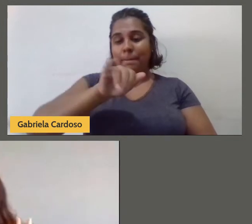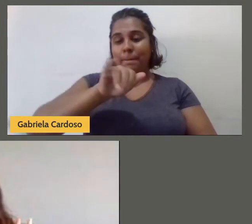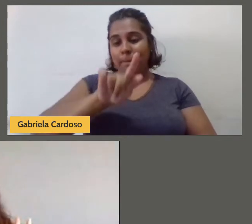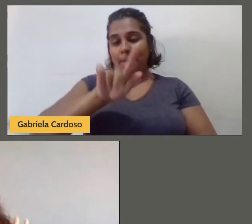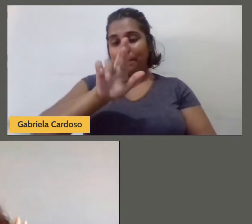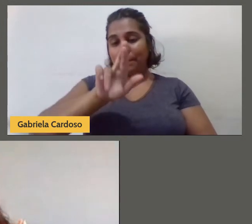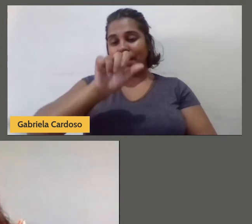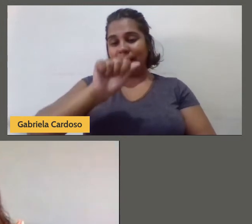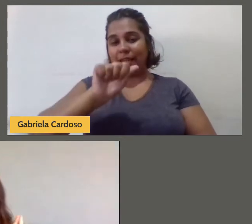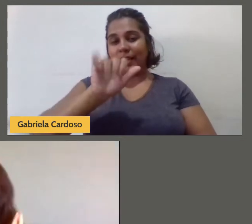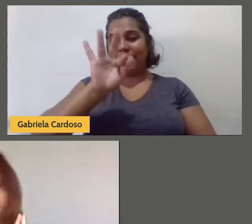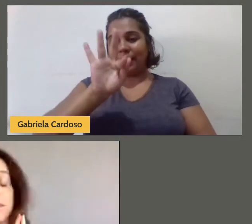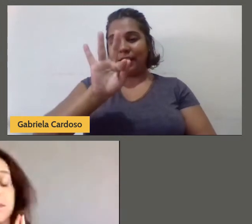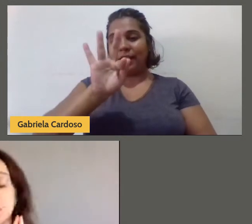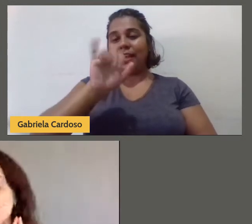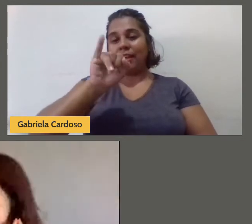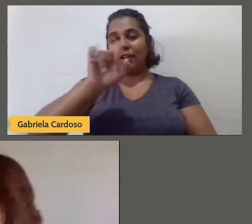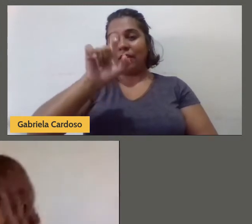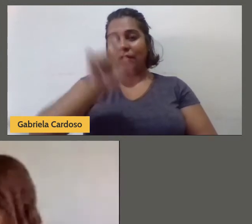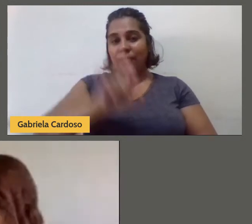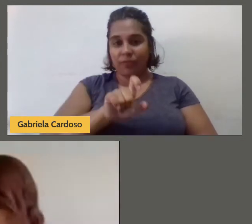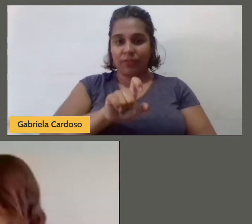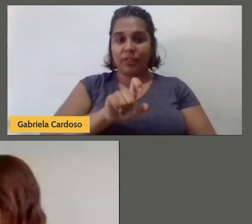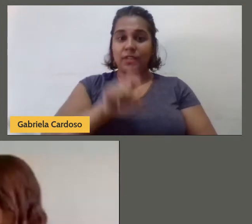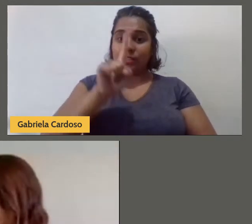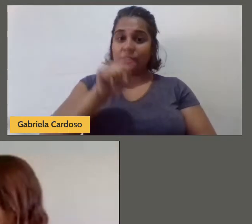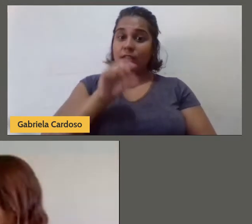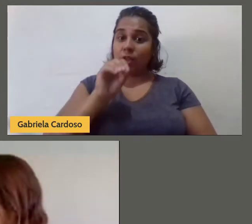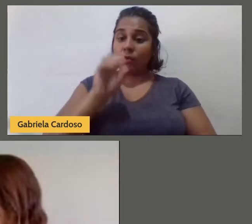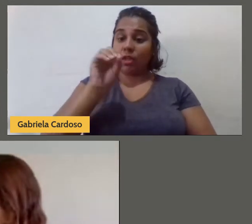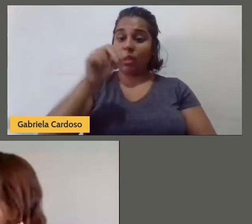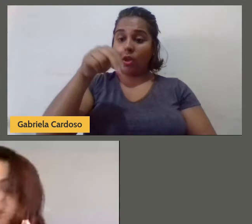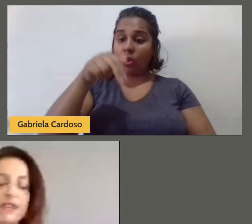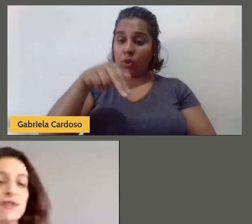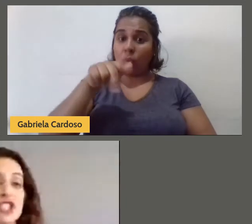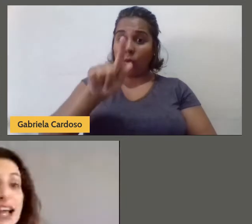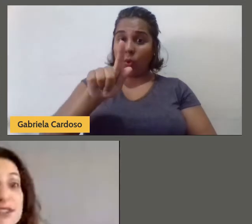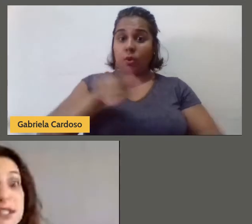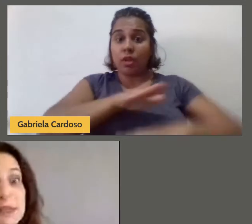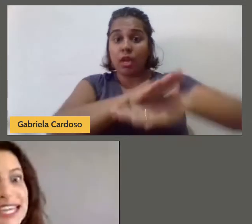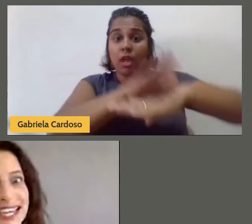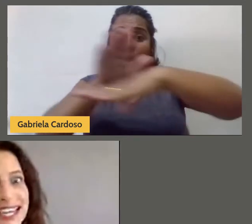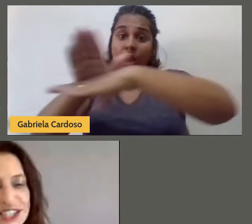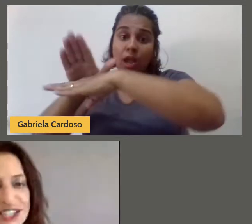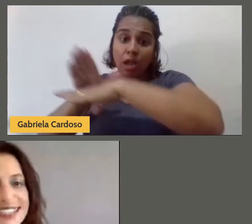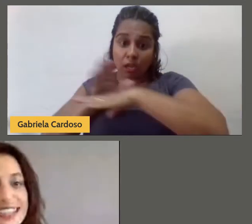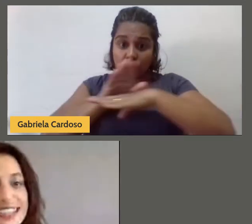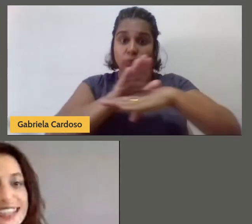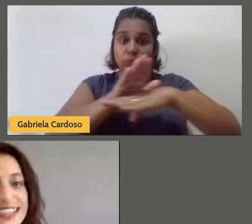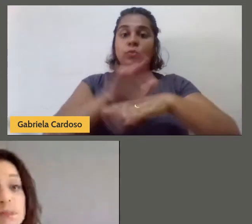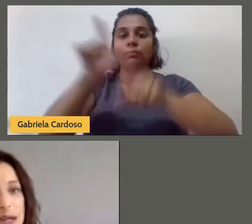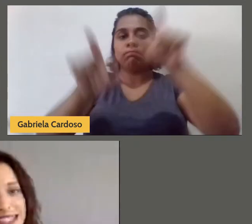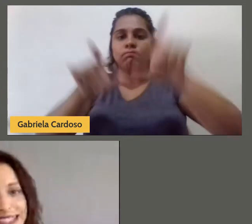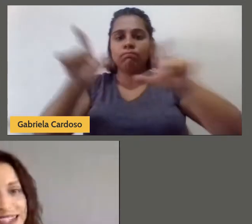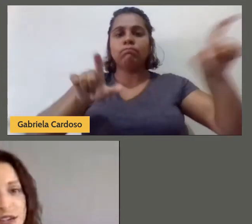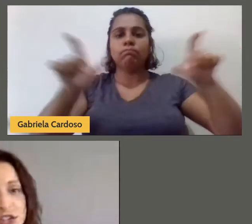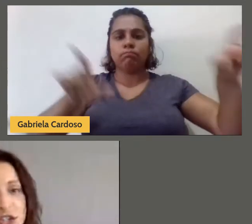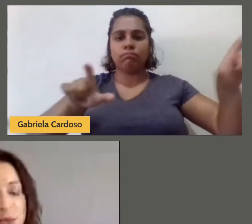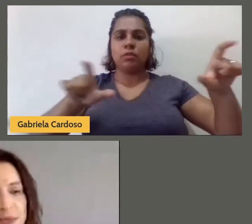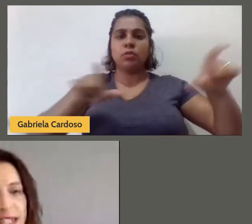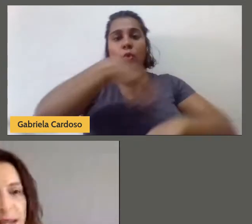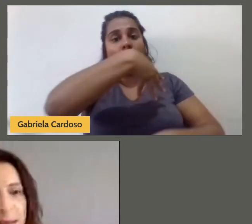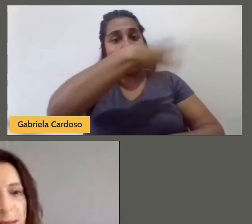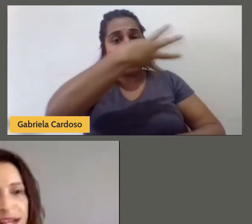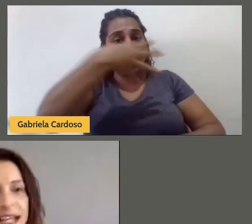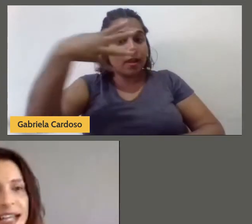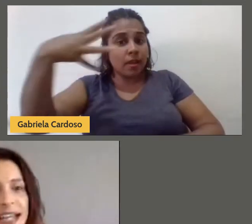colar, né, que ela promove a integração socioeconômica de refugiados e imigrantes, que é muito bacana. Eu acho que é um